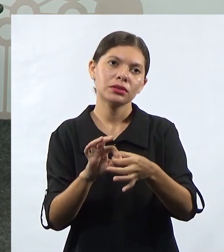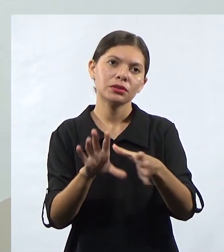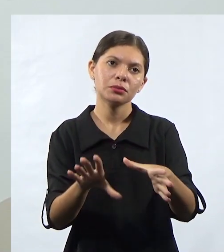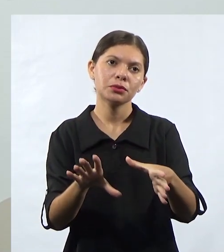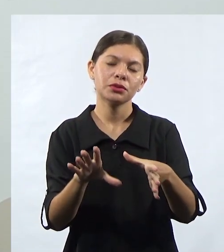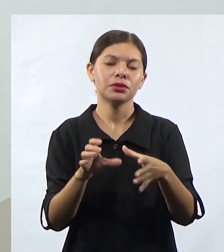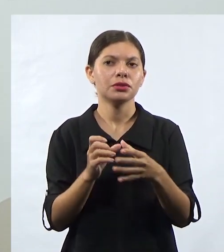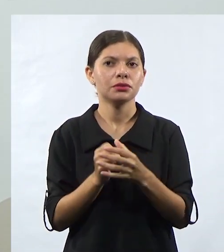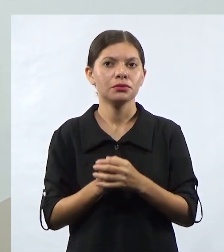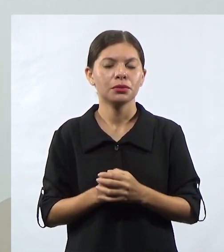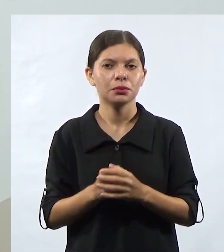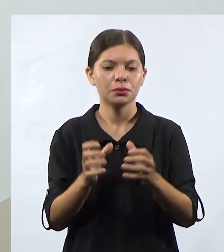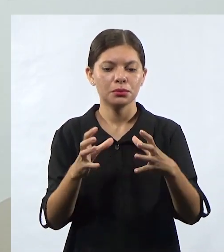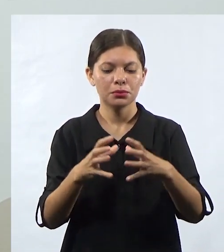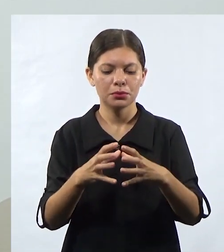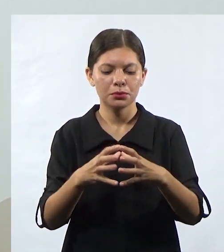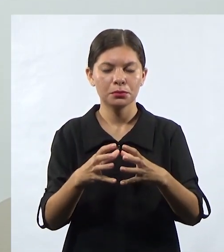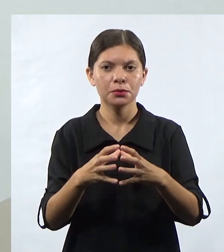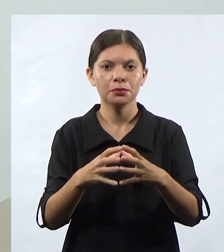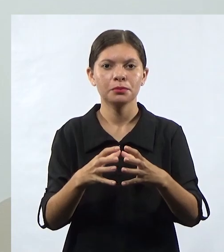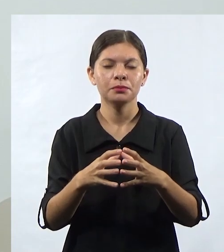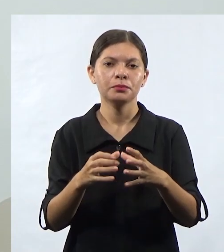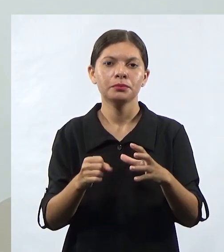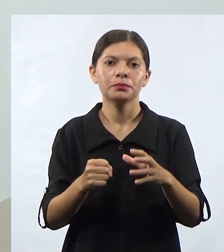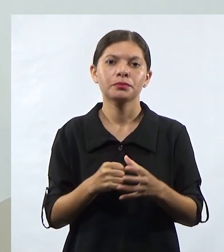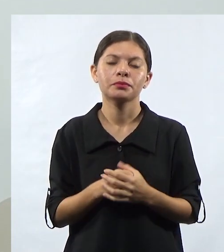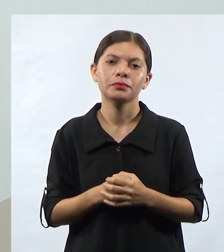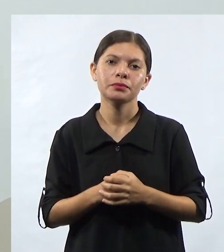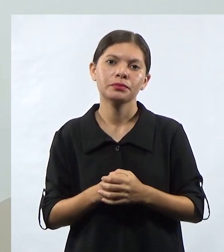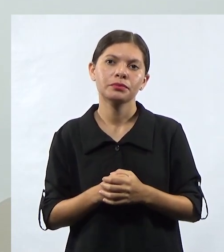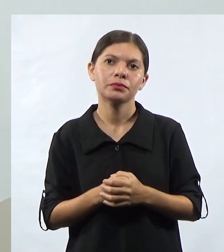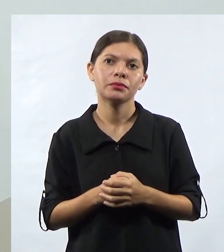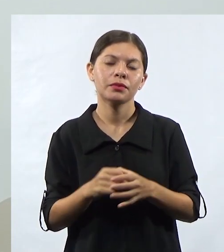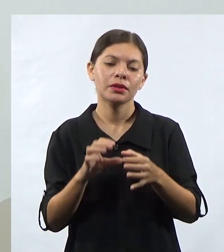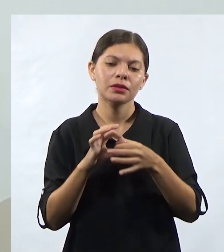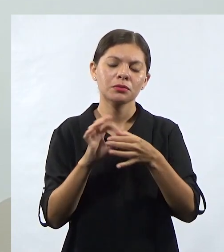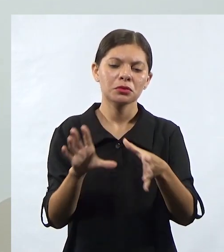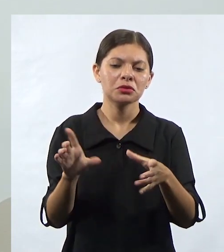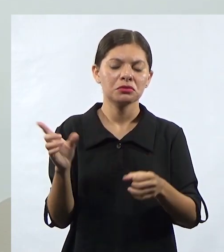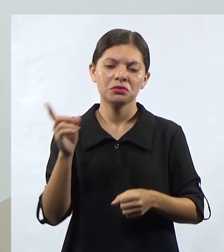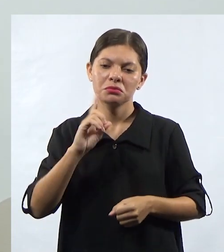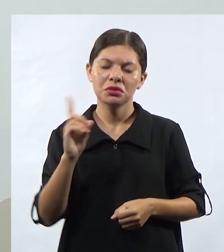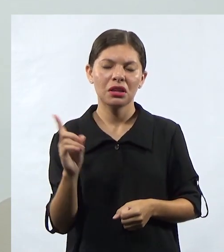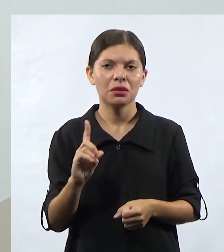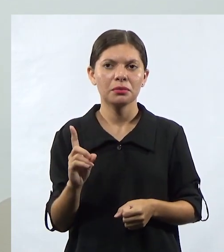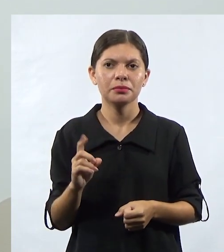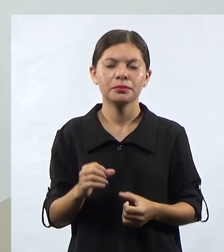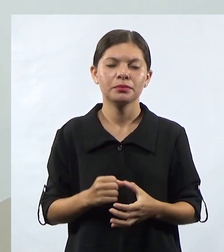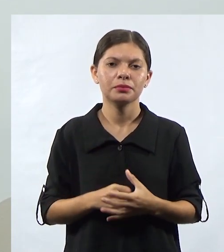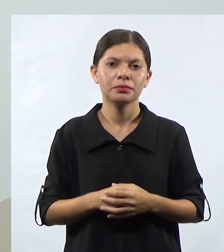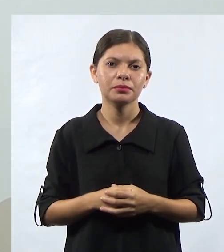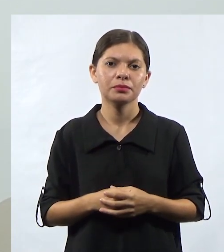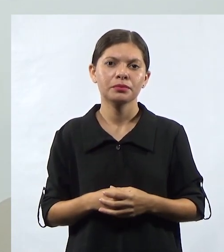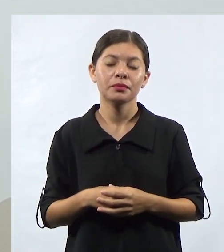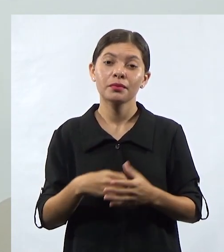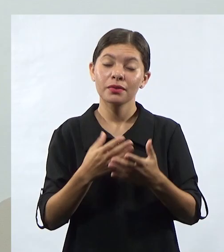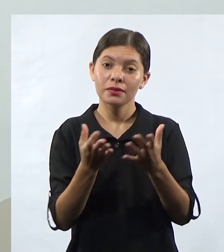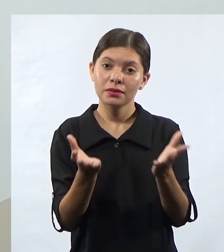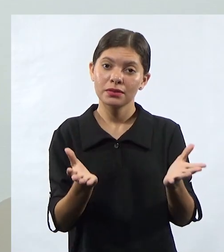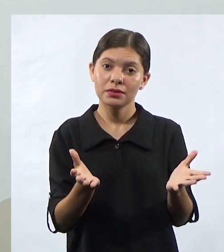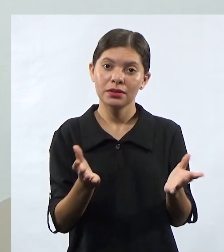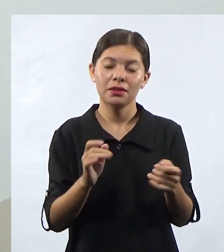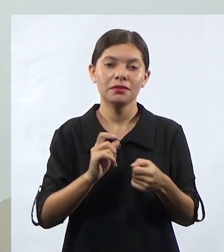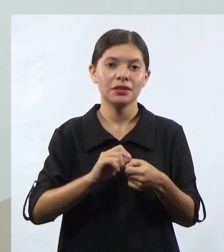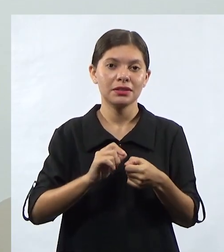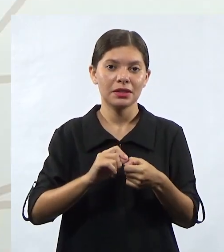às vezes o grupo não tem muita disponibilidade. Então, né, considerando que você vai lidar com pessoas que estão